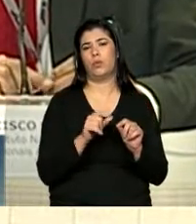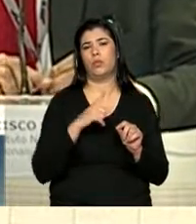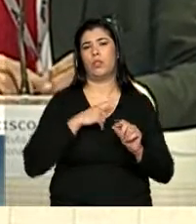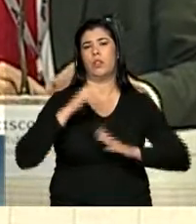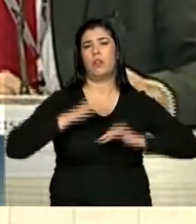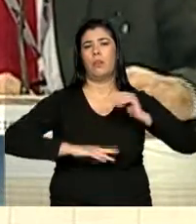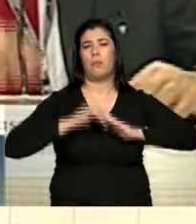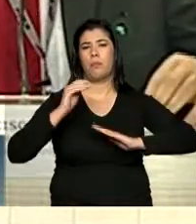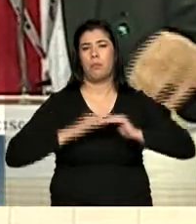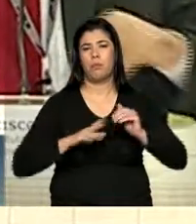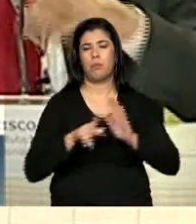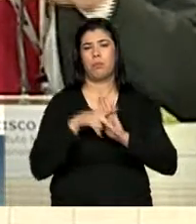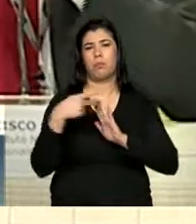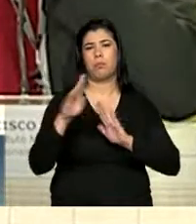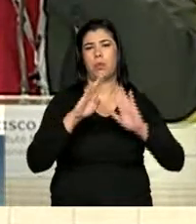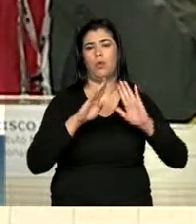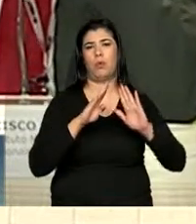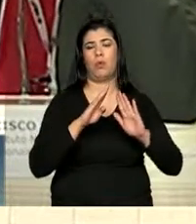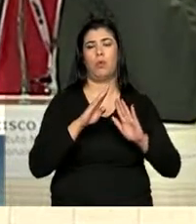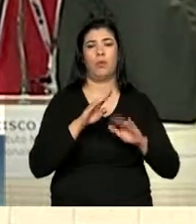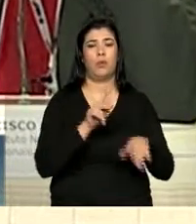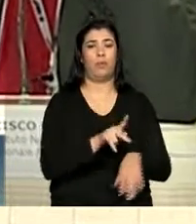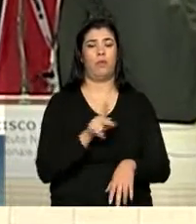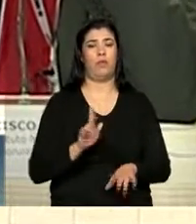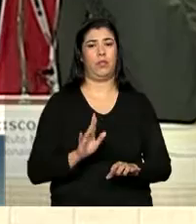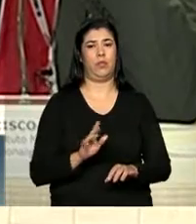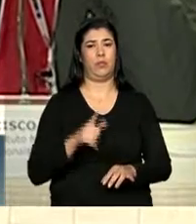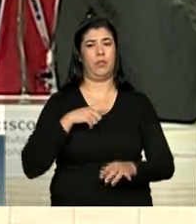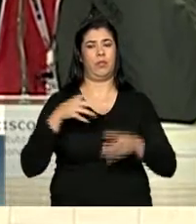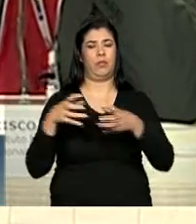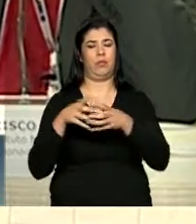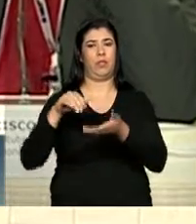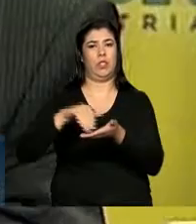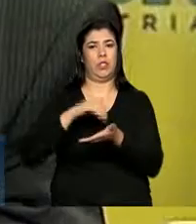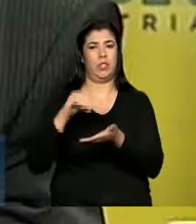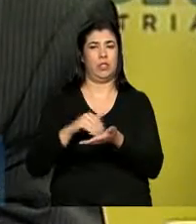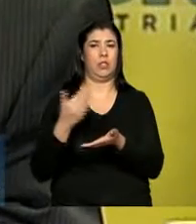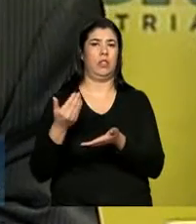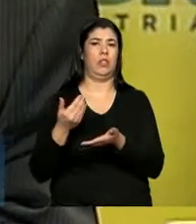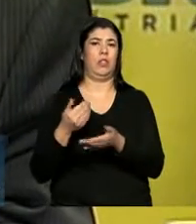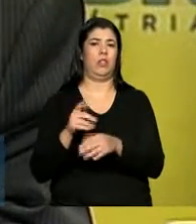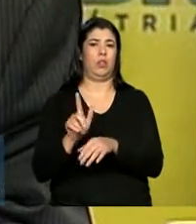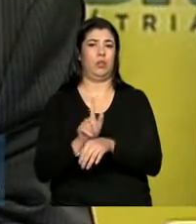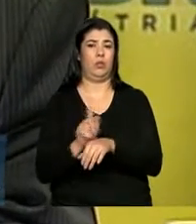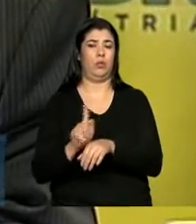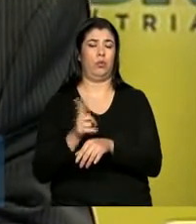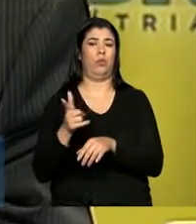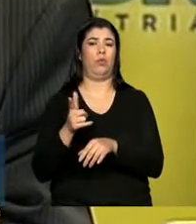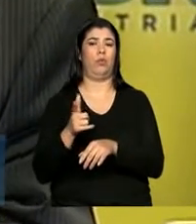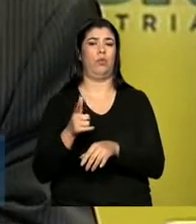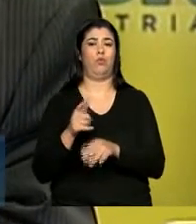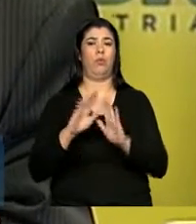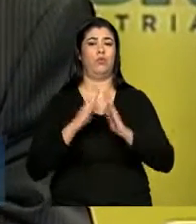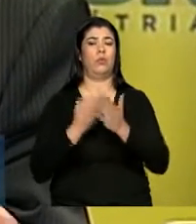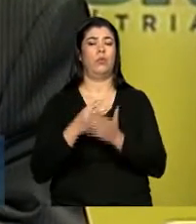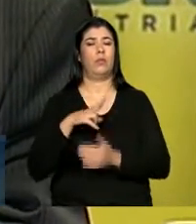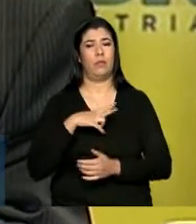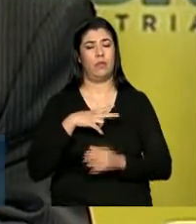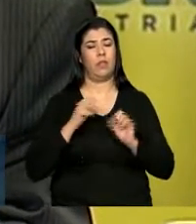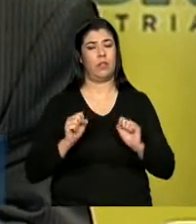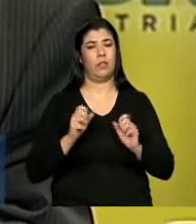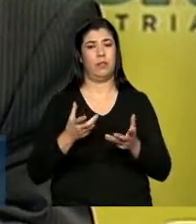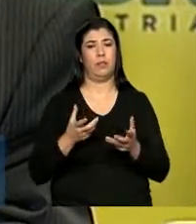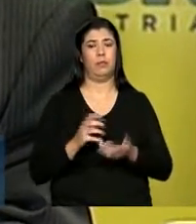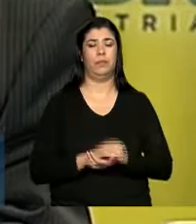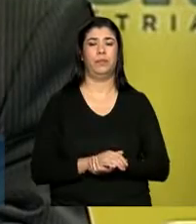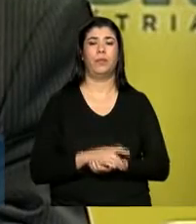são próprias dos educadores, que as secretarias, mesmo o gestor da instituição privada, da escola privada, pode ter. E